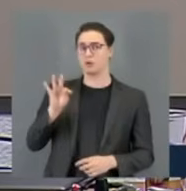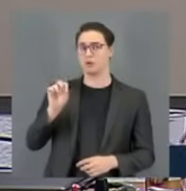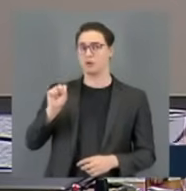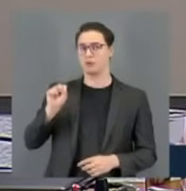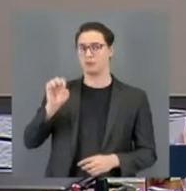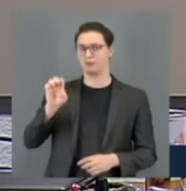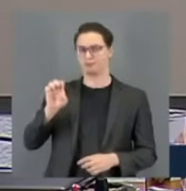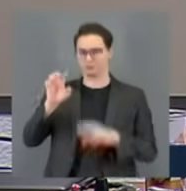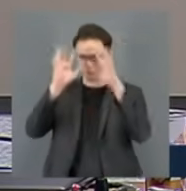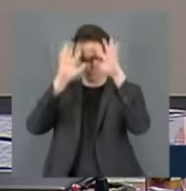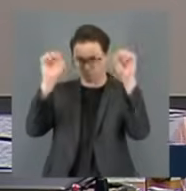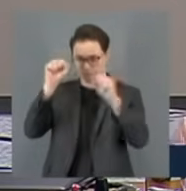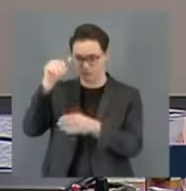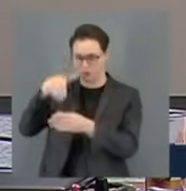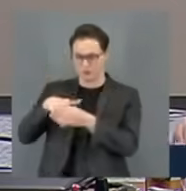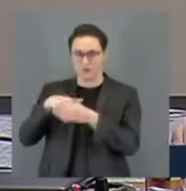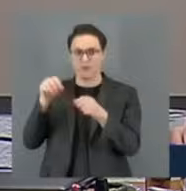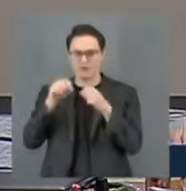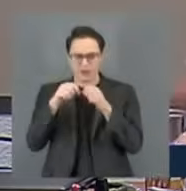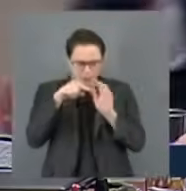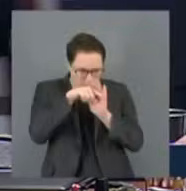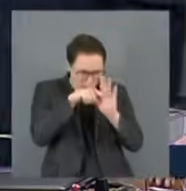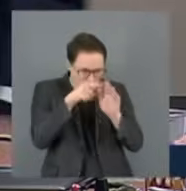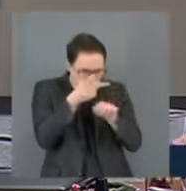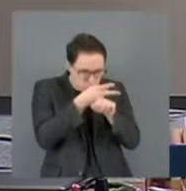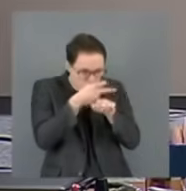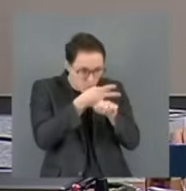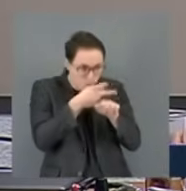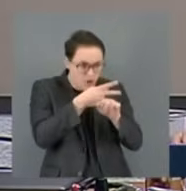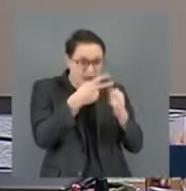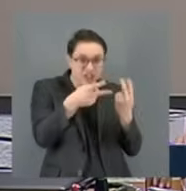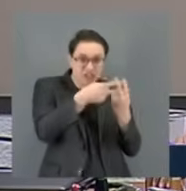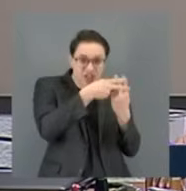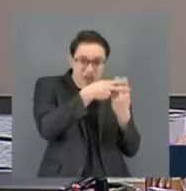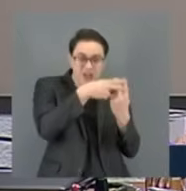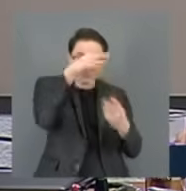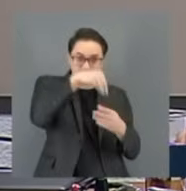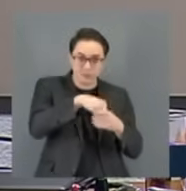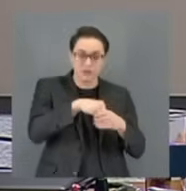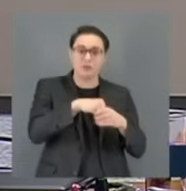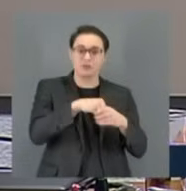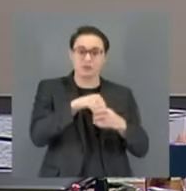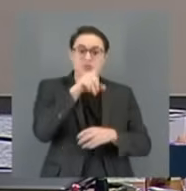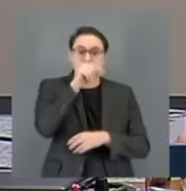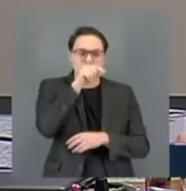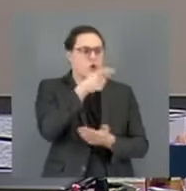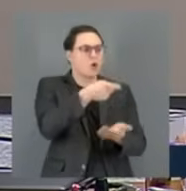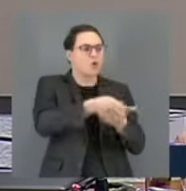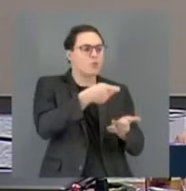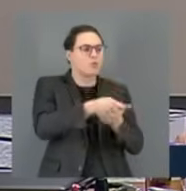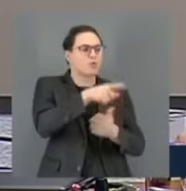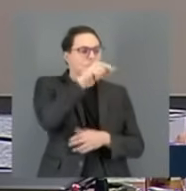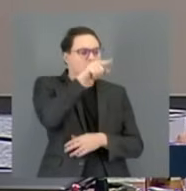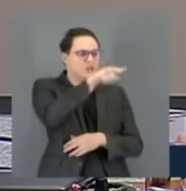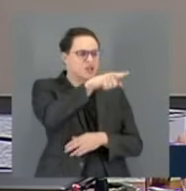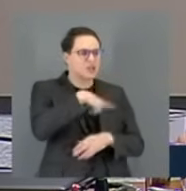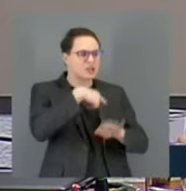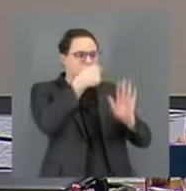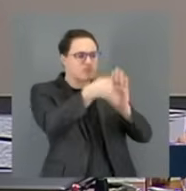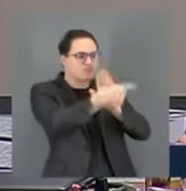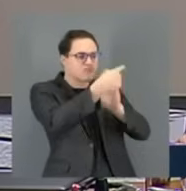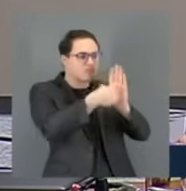caça a hashtags específicas no Twitter e forçou o Twitter a caçar essas hashtags.